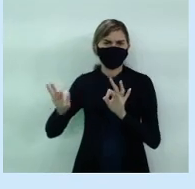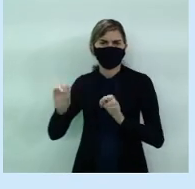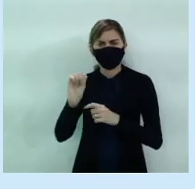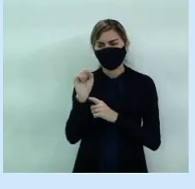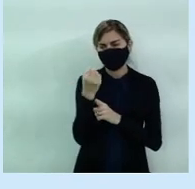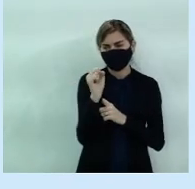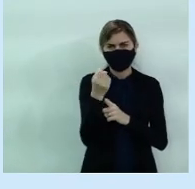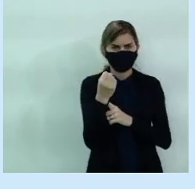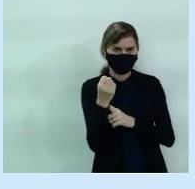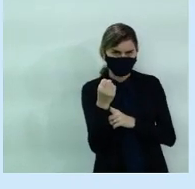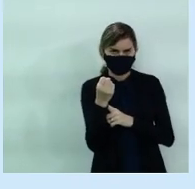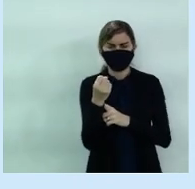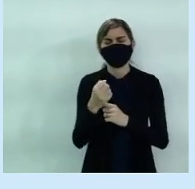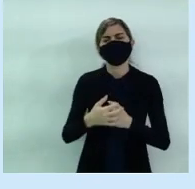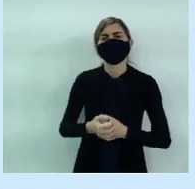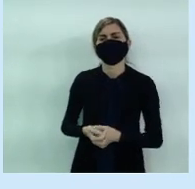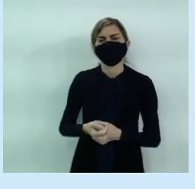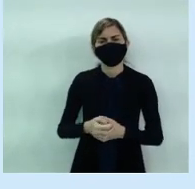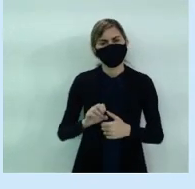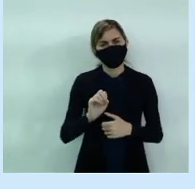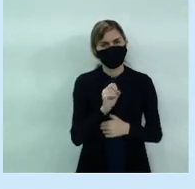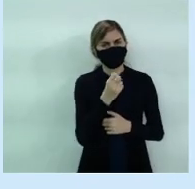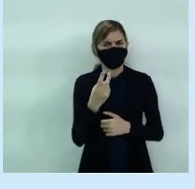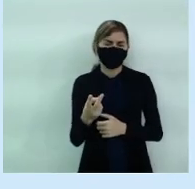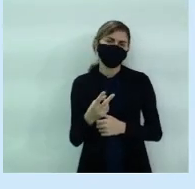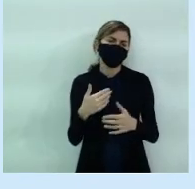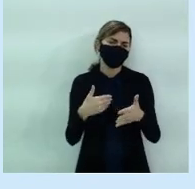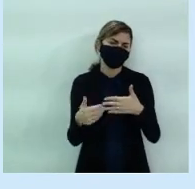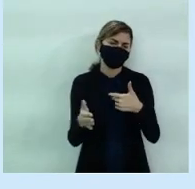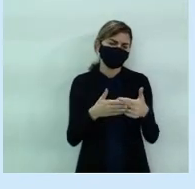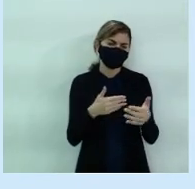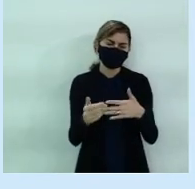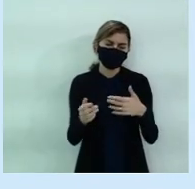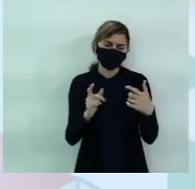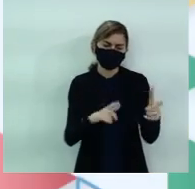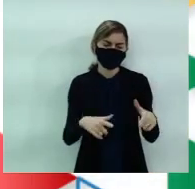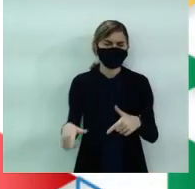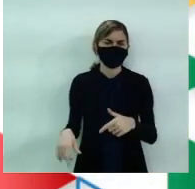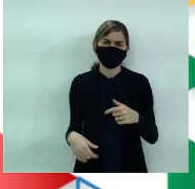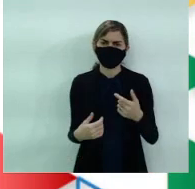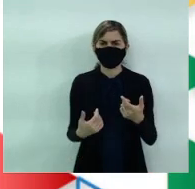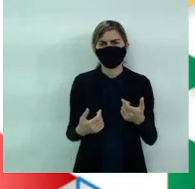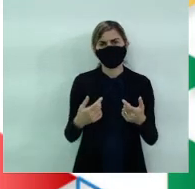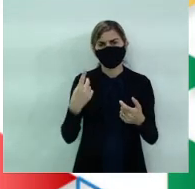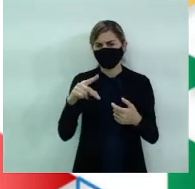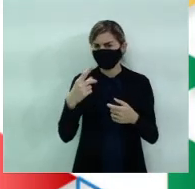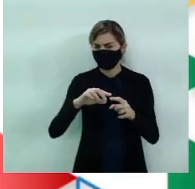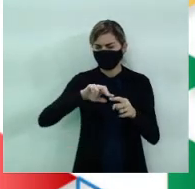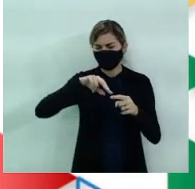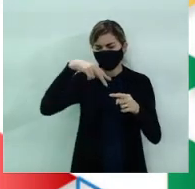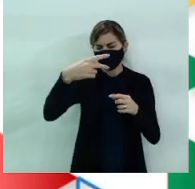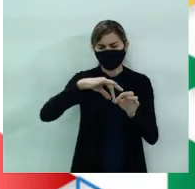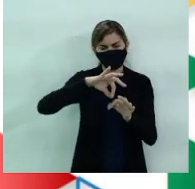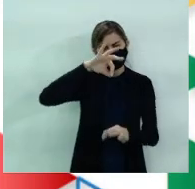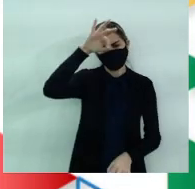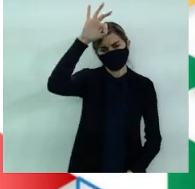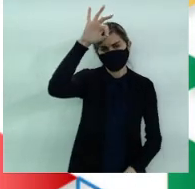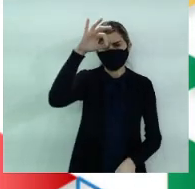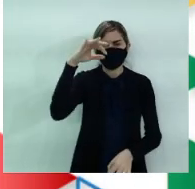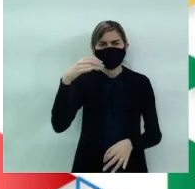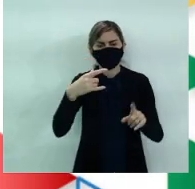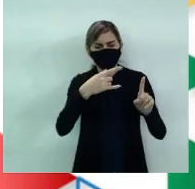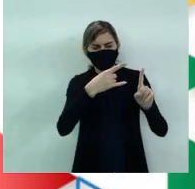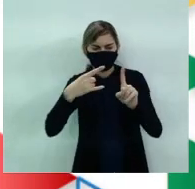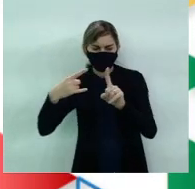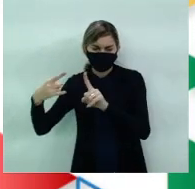segundo quadrado. Ou seja, qualquer corpo solto a essa altura é atraído